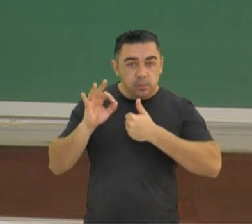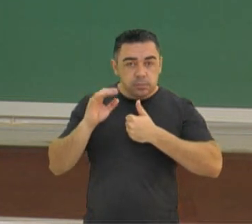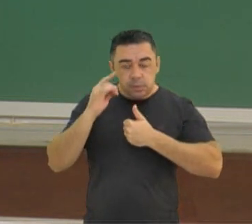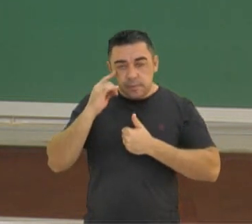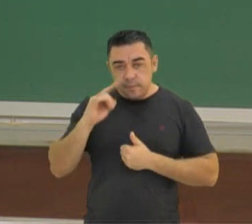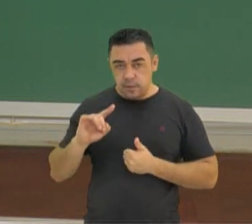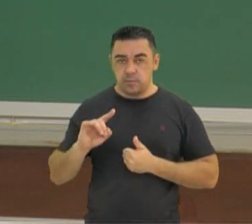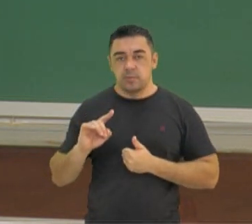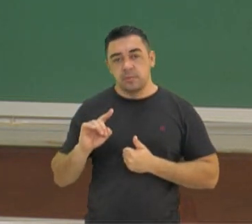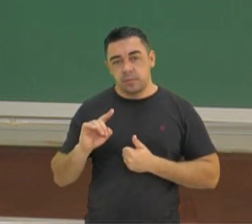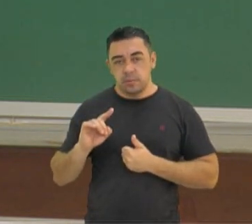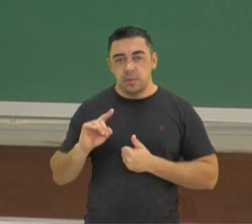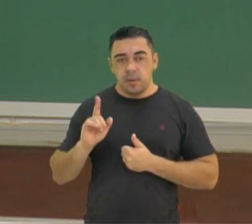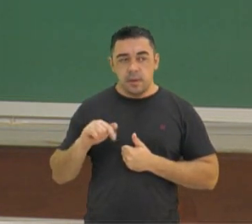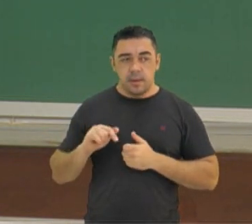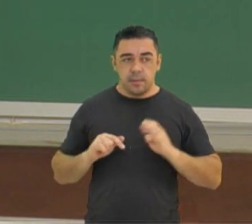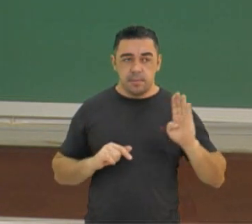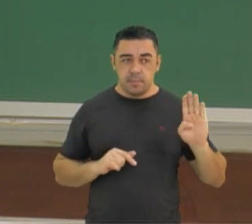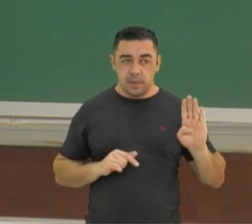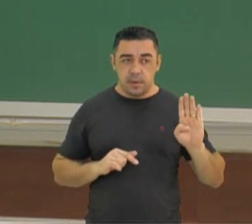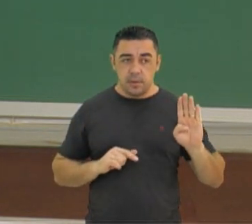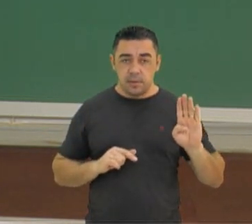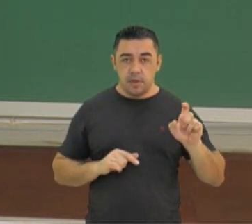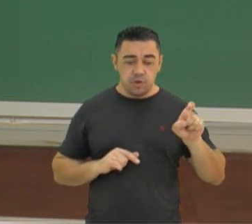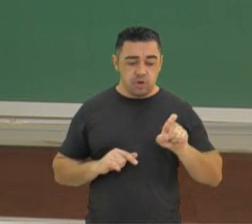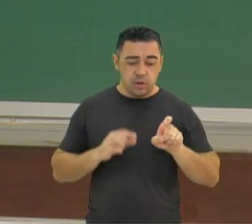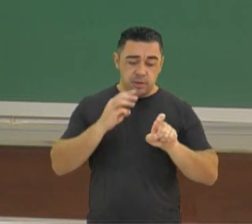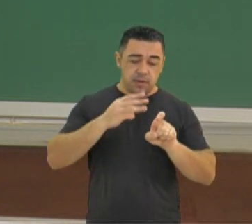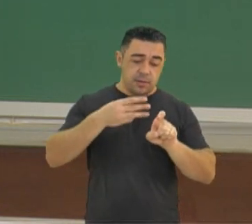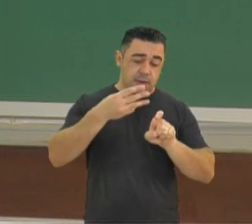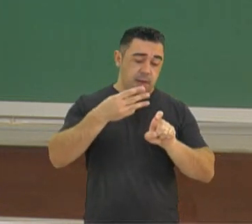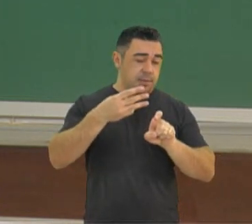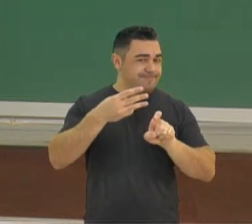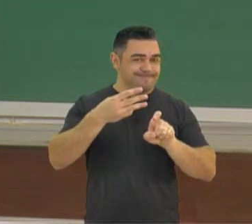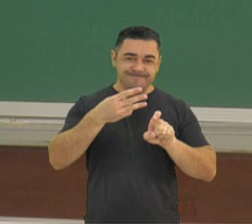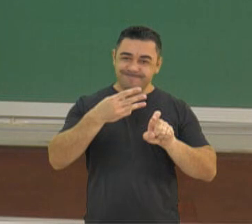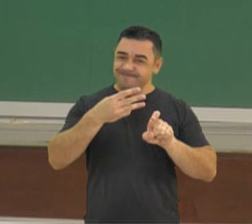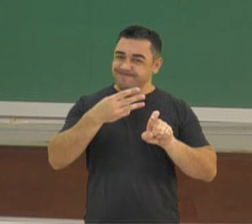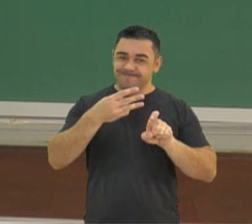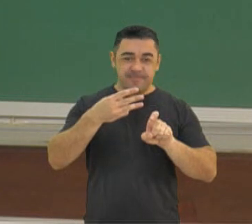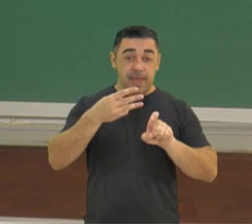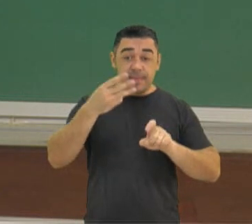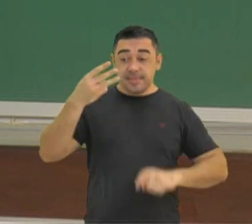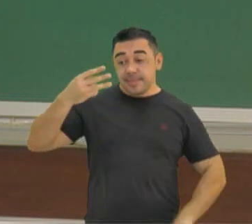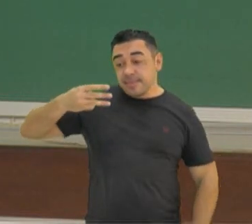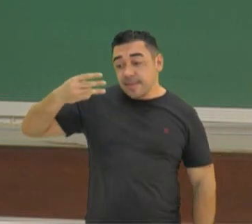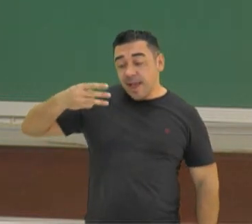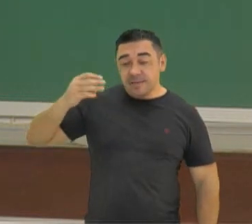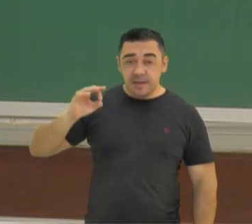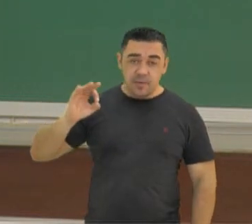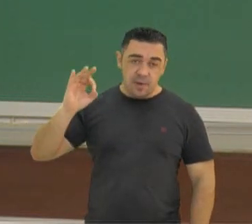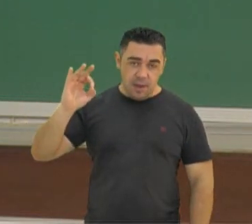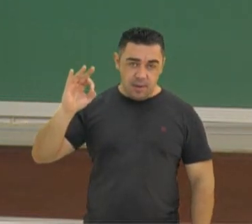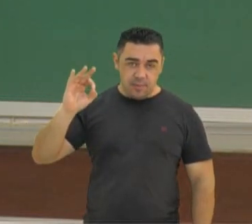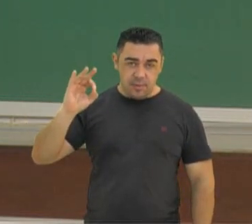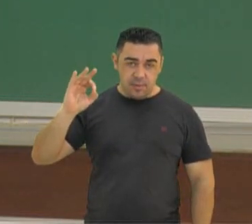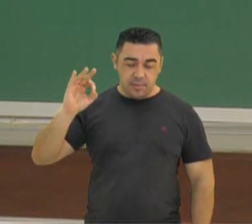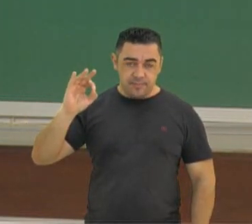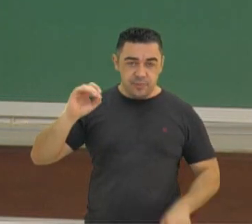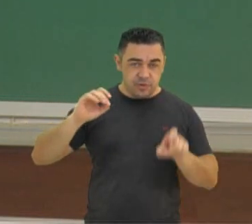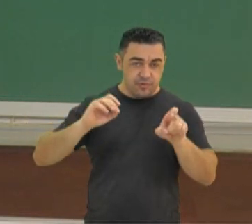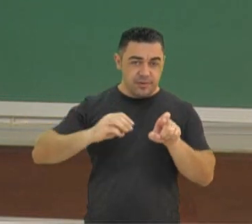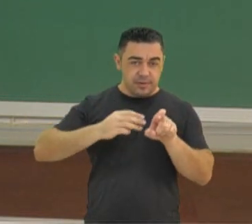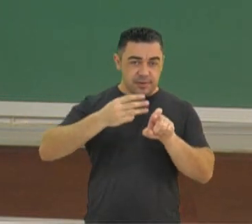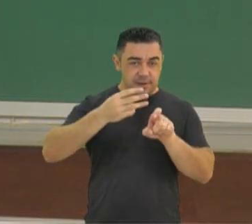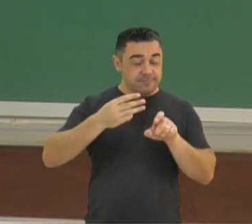conceito. Então aqui a equação B, eu tenho uma equação de terceiro grau. Note que o x aqui, ó, o expoente ali do x, ele é